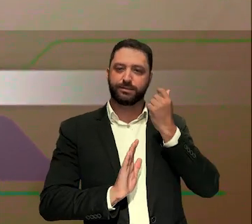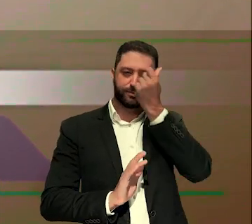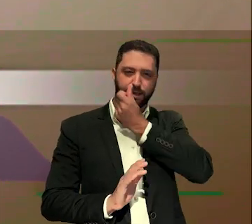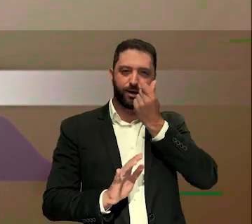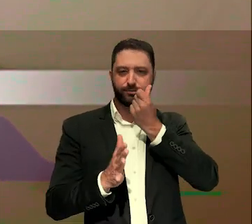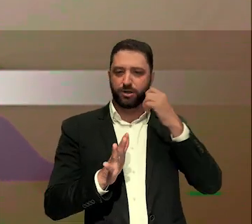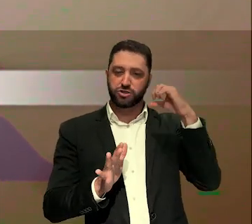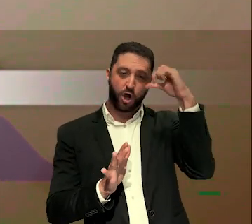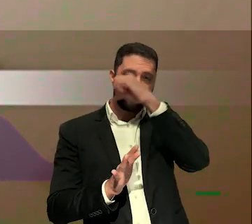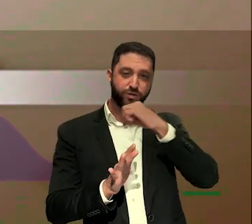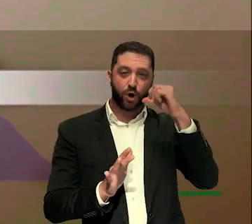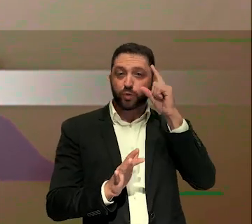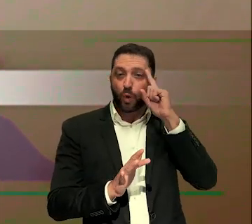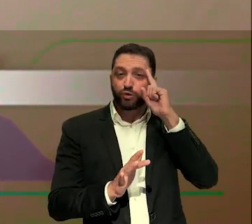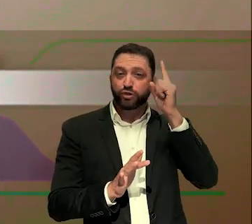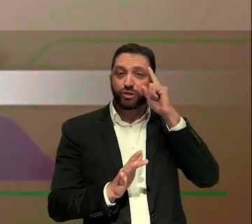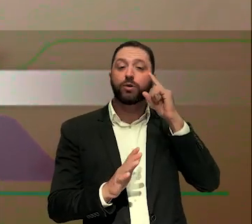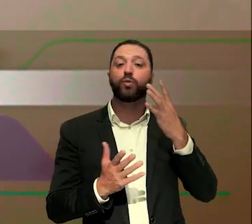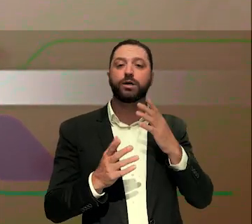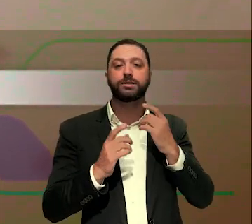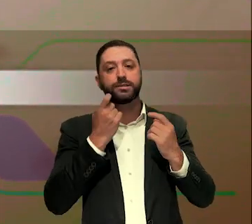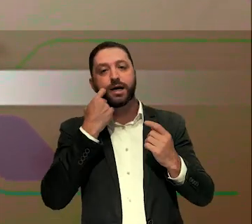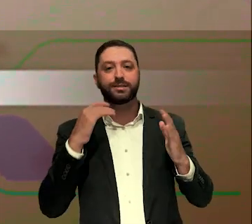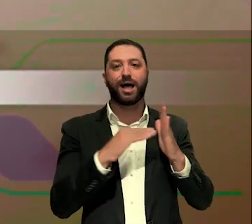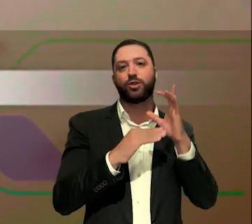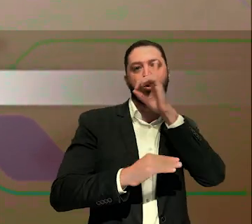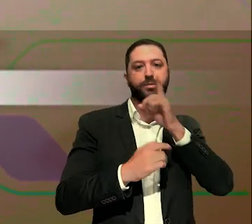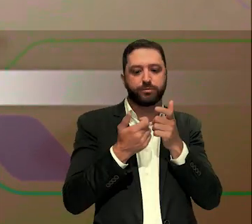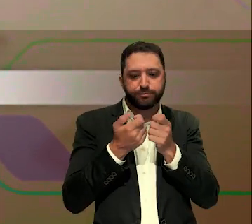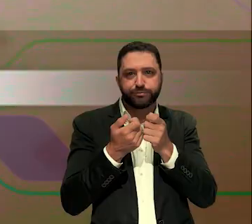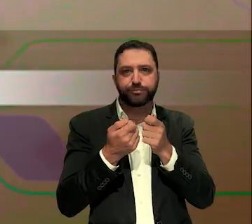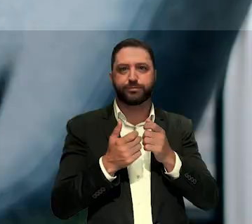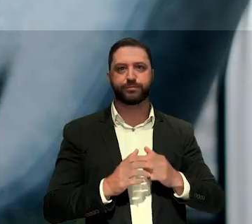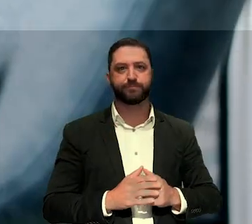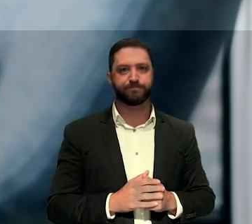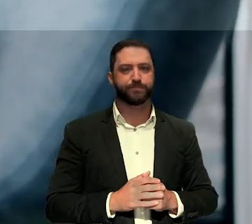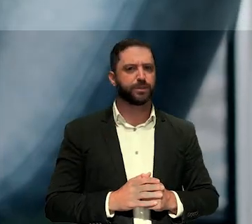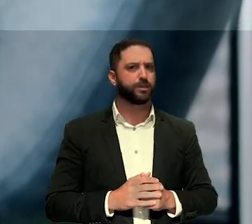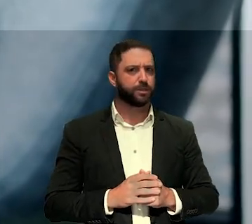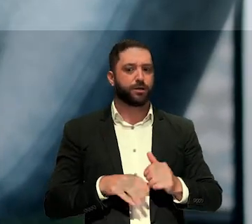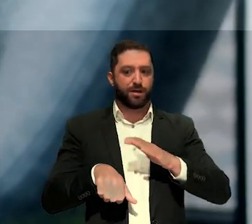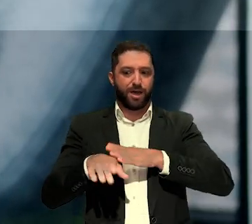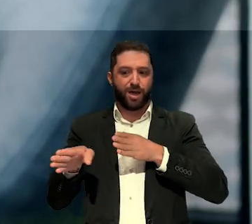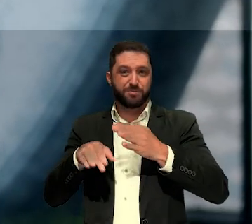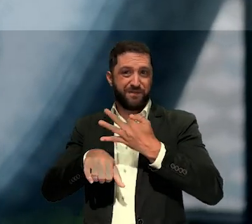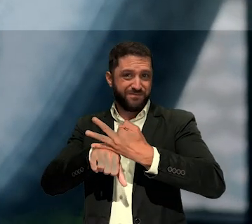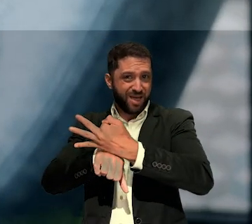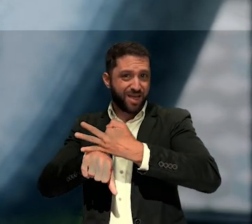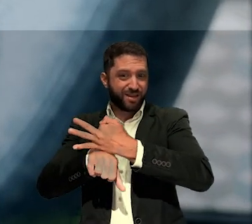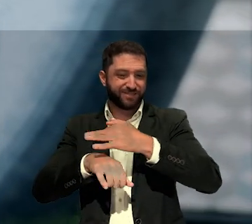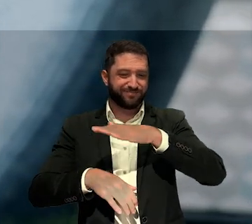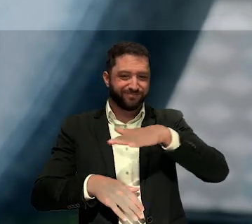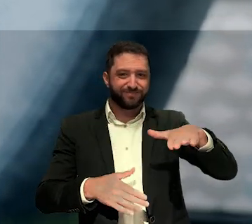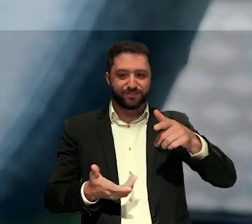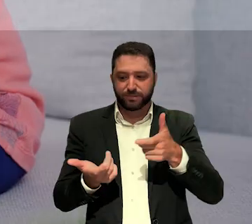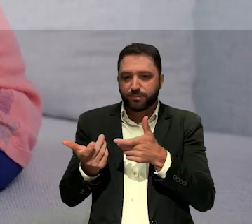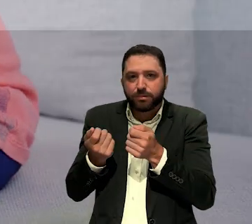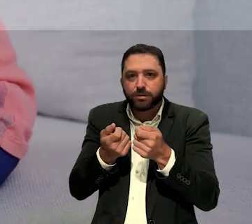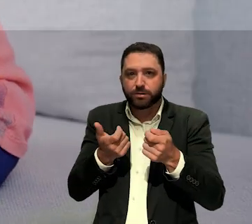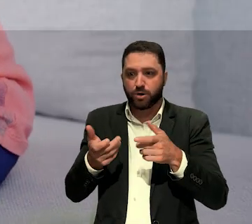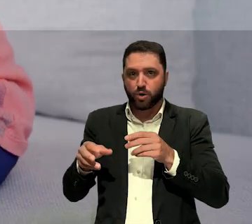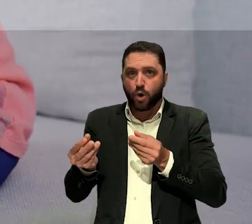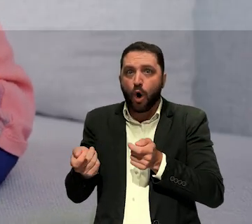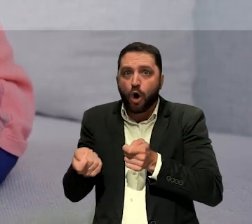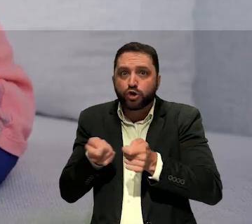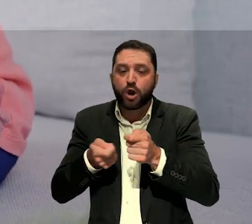de 6 a 9 horas por dia de sexta a domingo. O problema é que controlar nessa época é